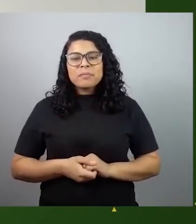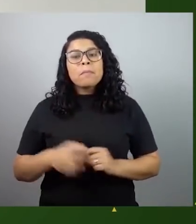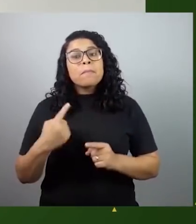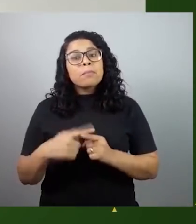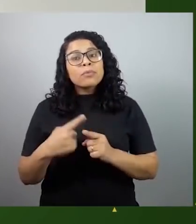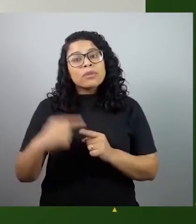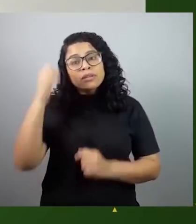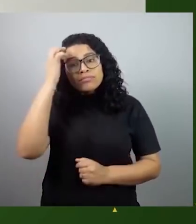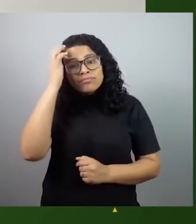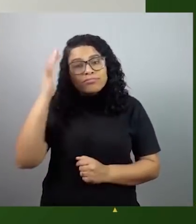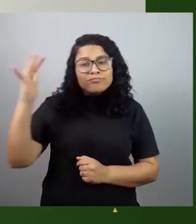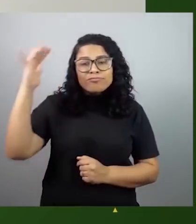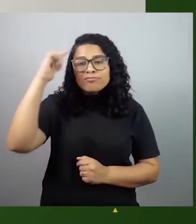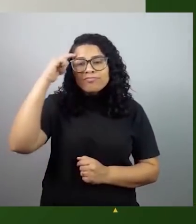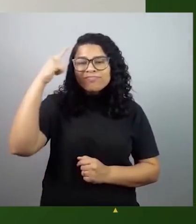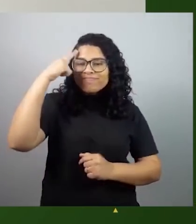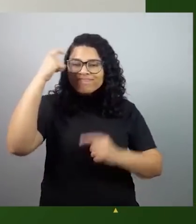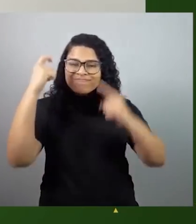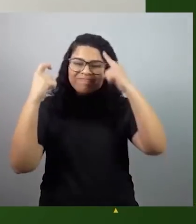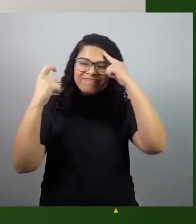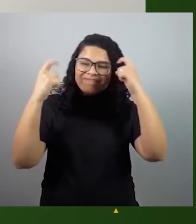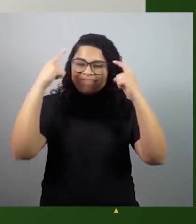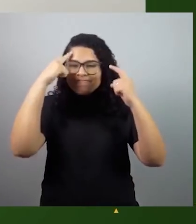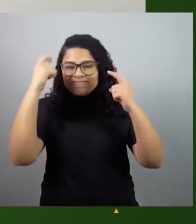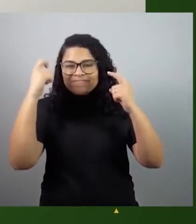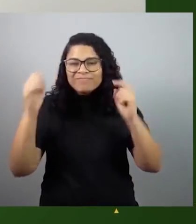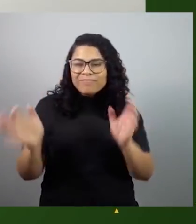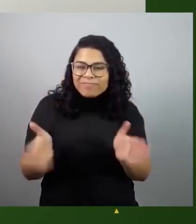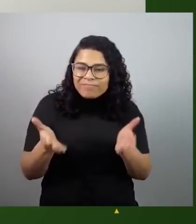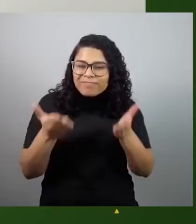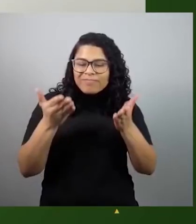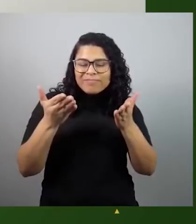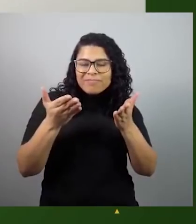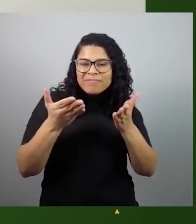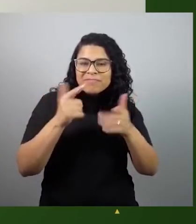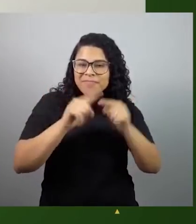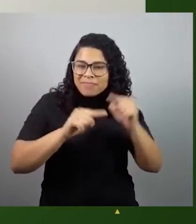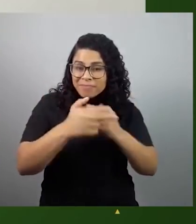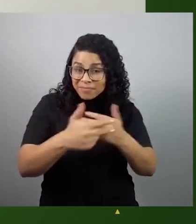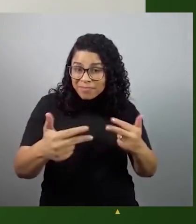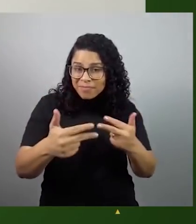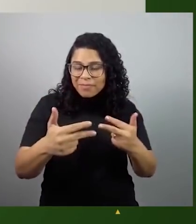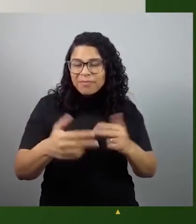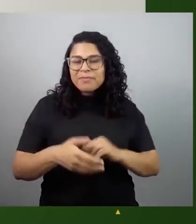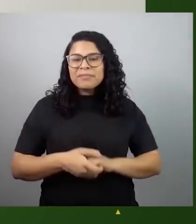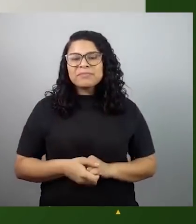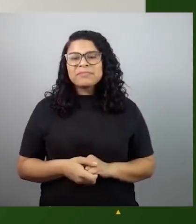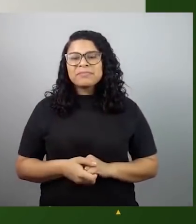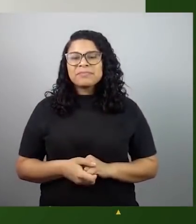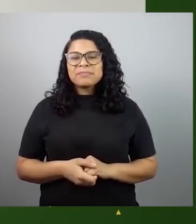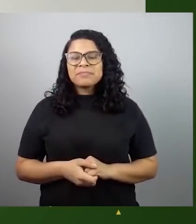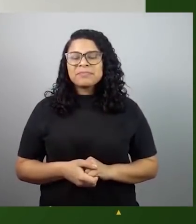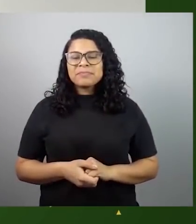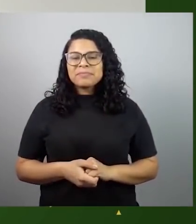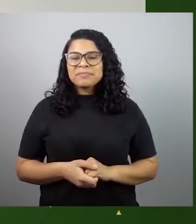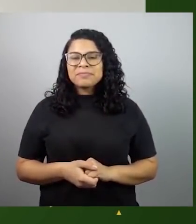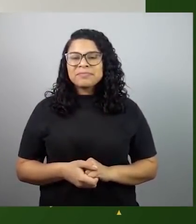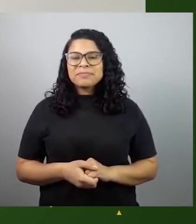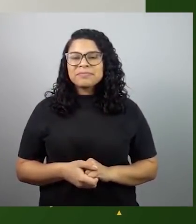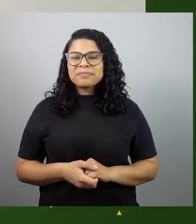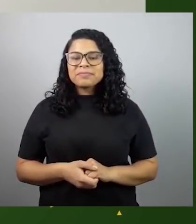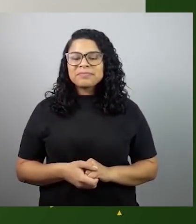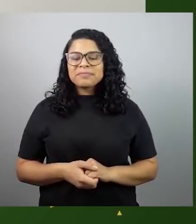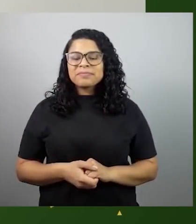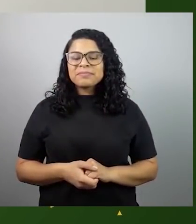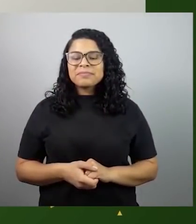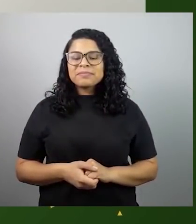estimular a imaginação da criança, a exploração desse objeto e ela vai ser a protagonista da própria